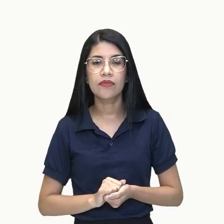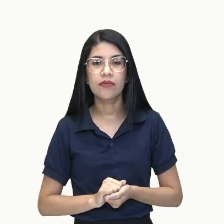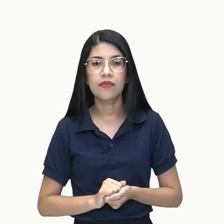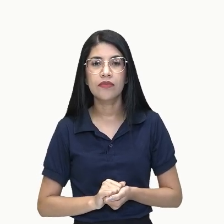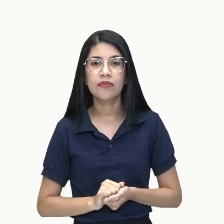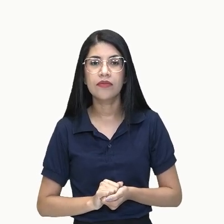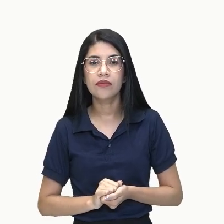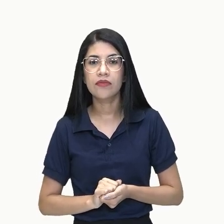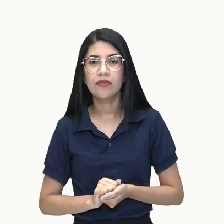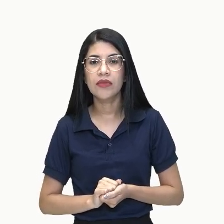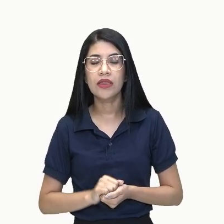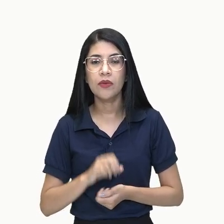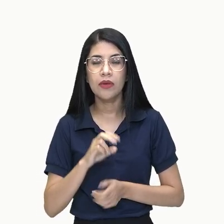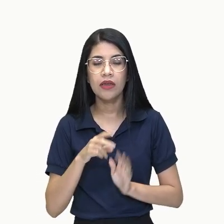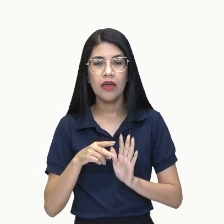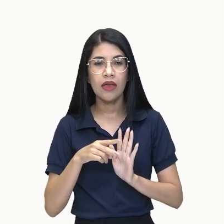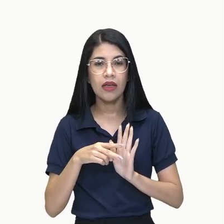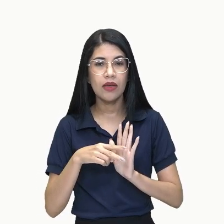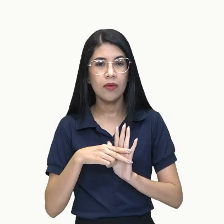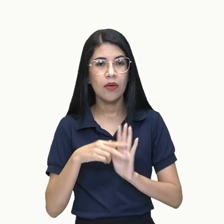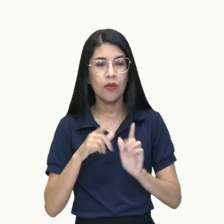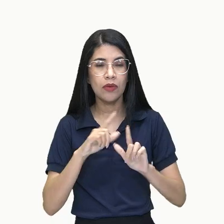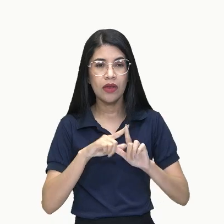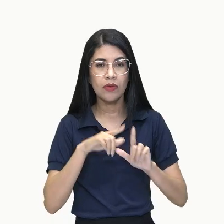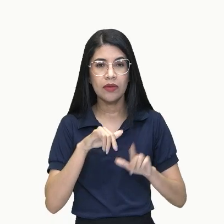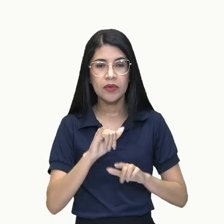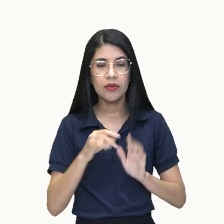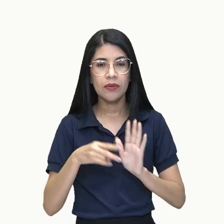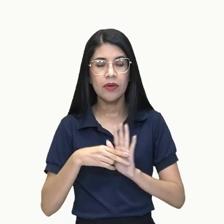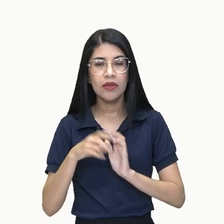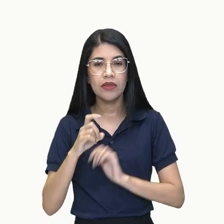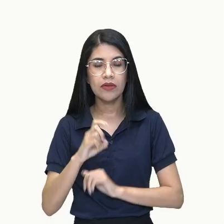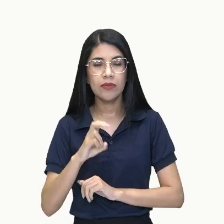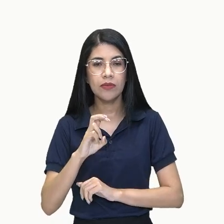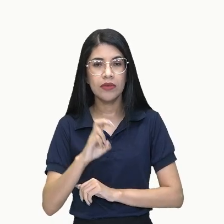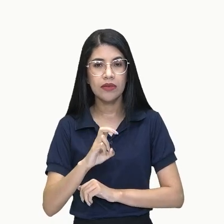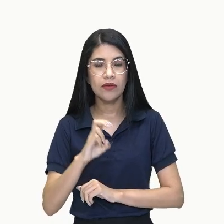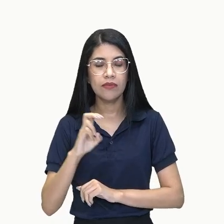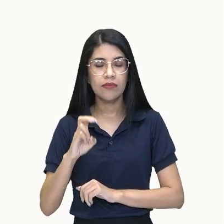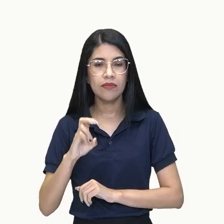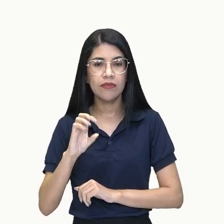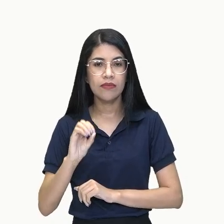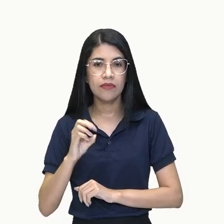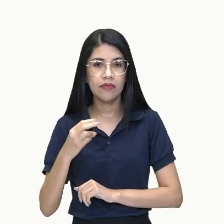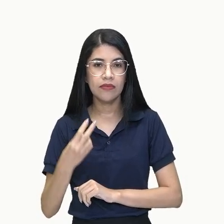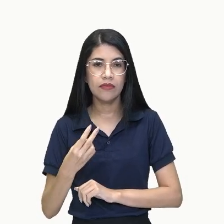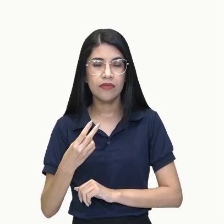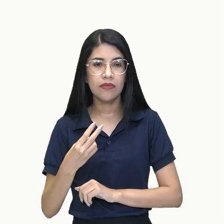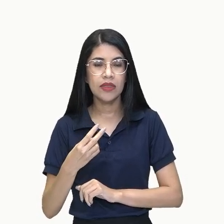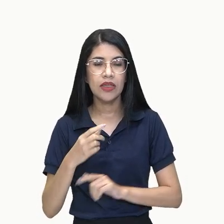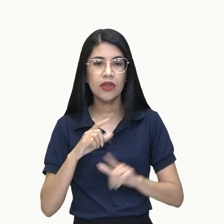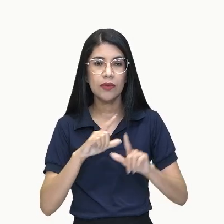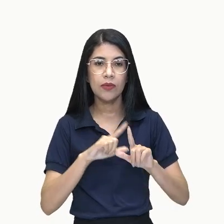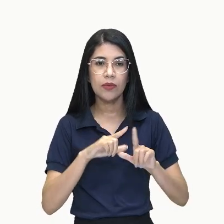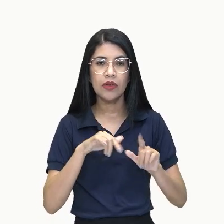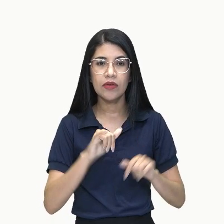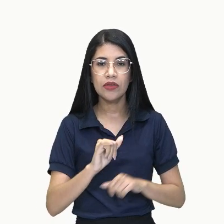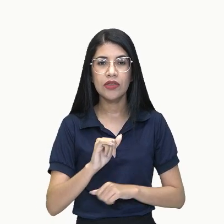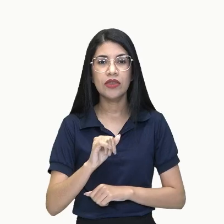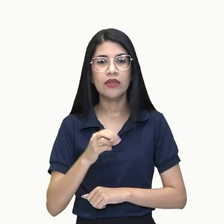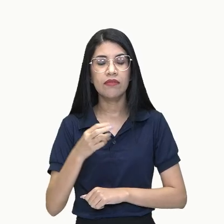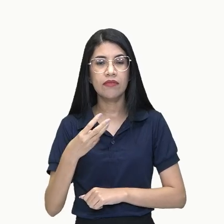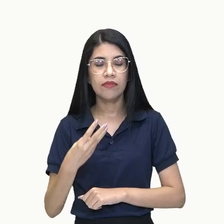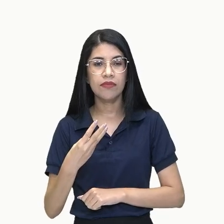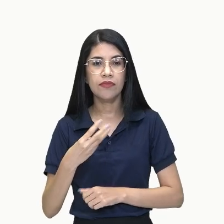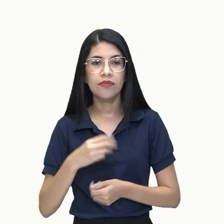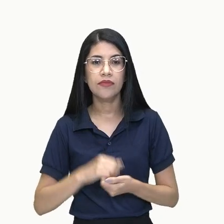temos aí 5.502 dividido pelo tempo, que são 3. Temos um total de quanto, então, professor Antônio